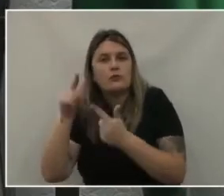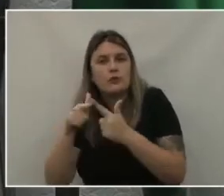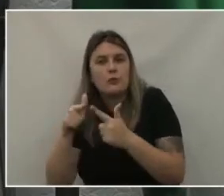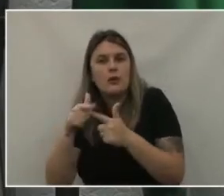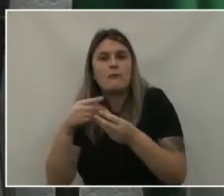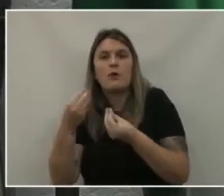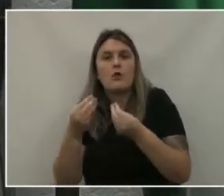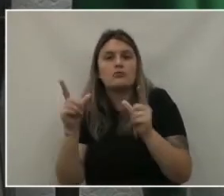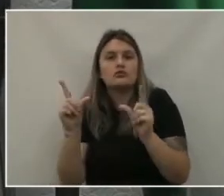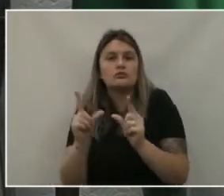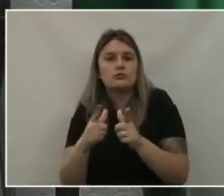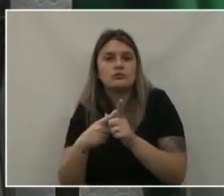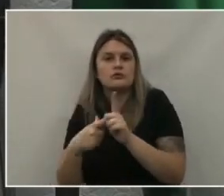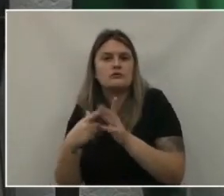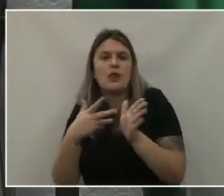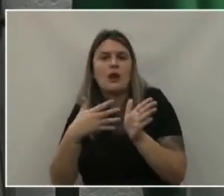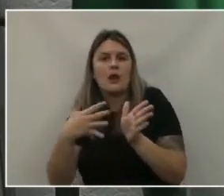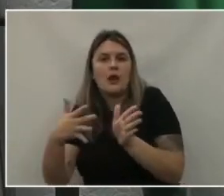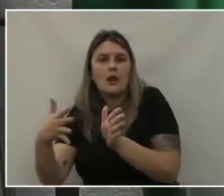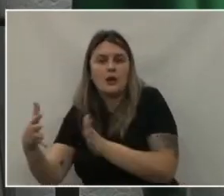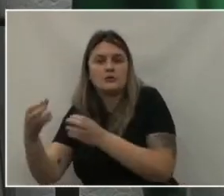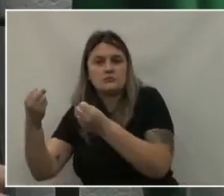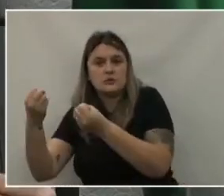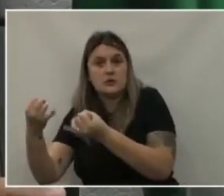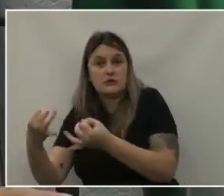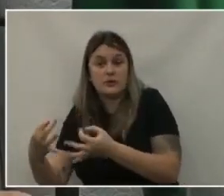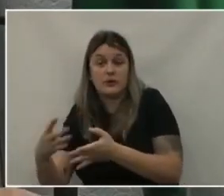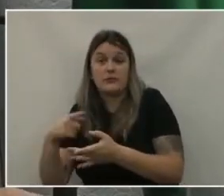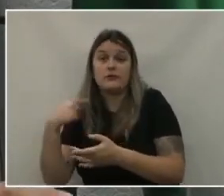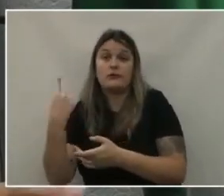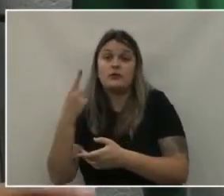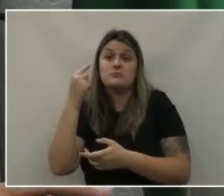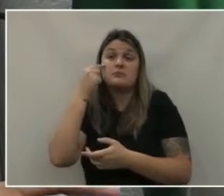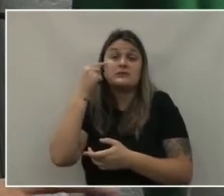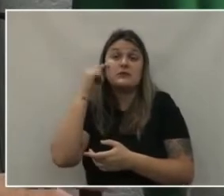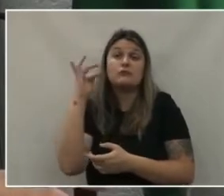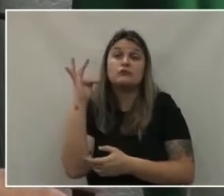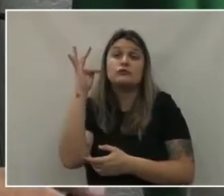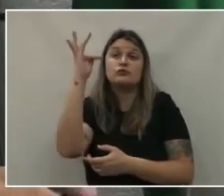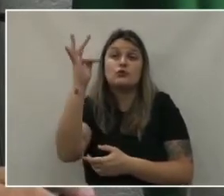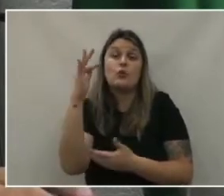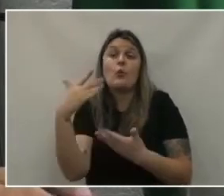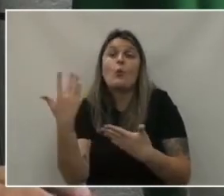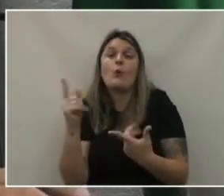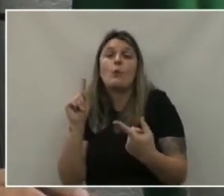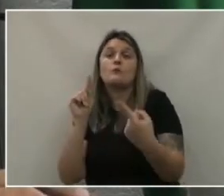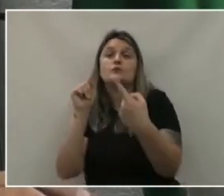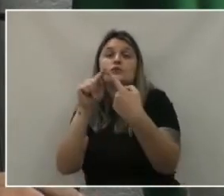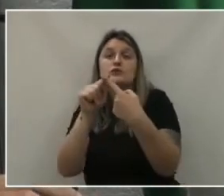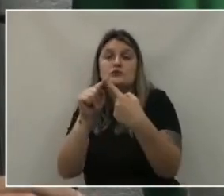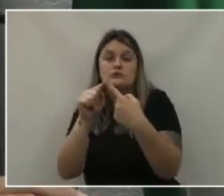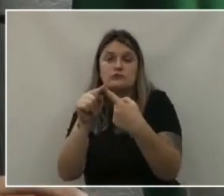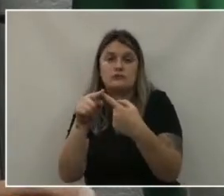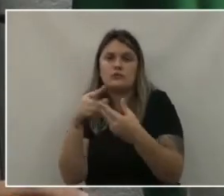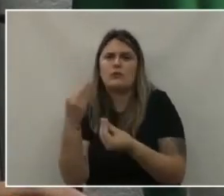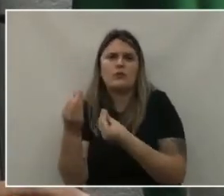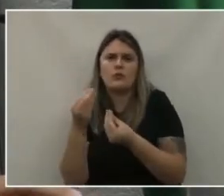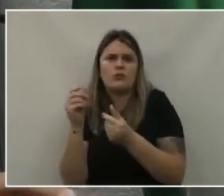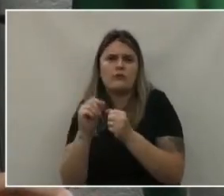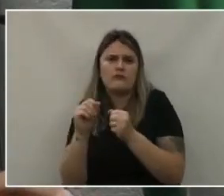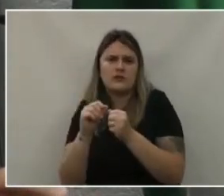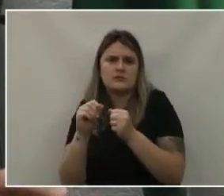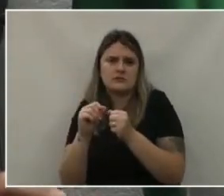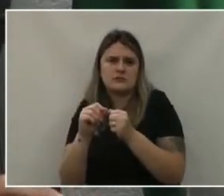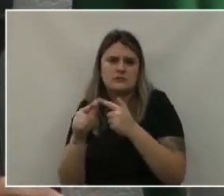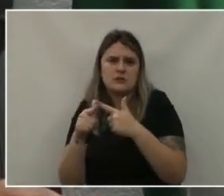hoje o FUNPREV. E que nós possamos traçar aí um objetivo, como que é exatamente